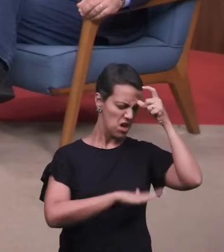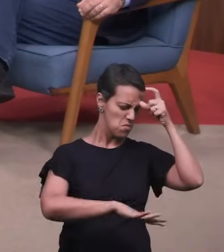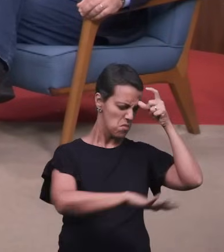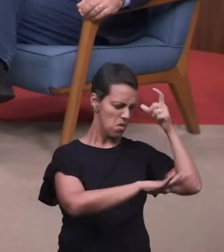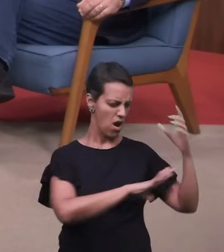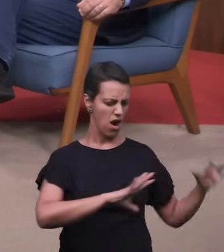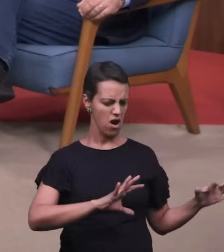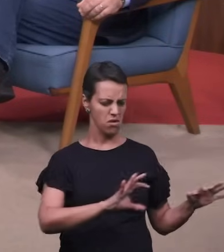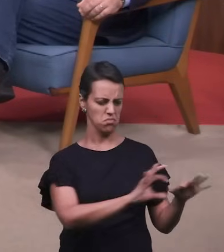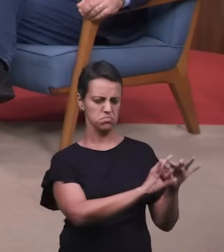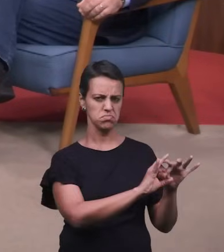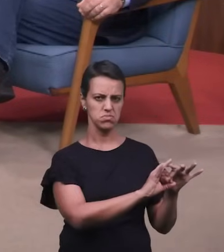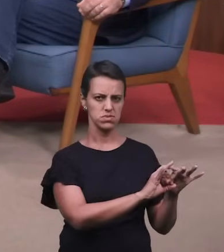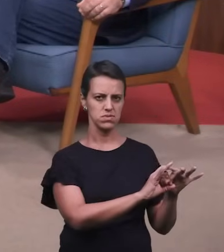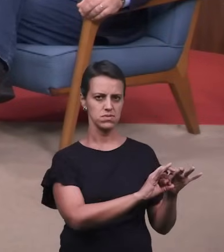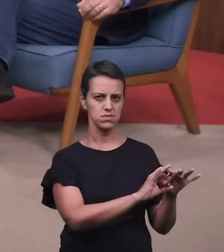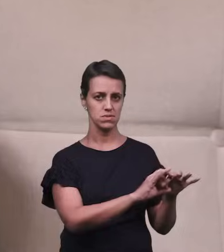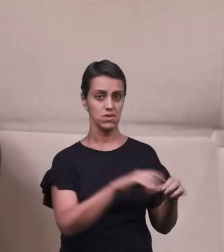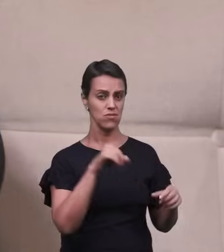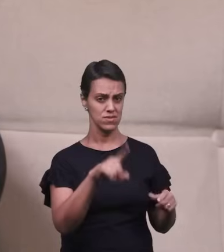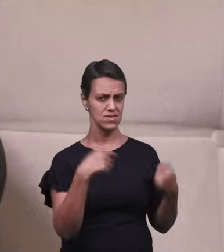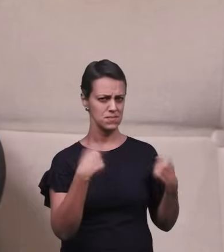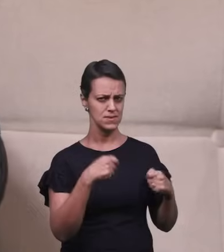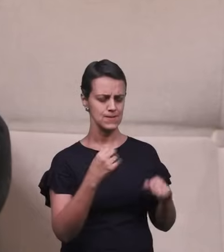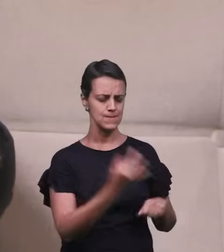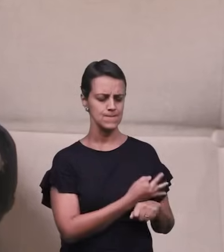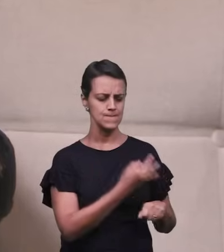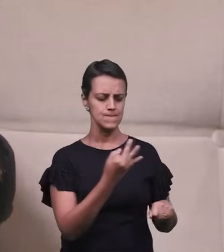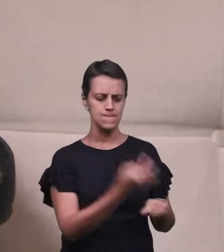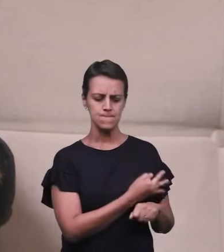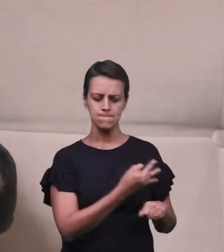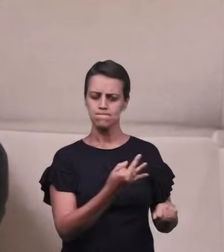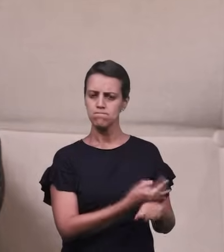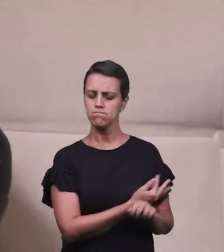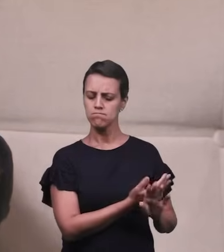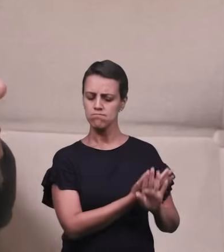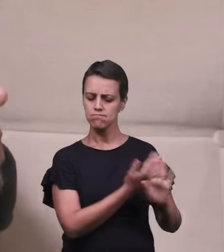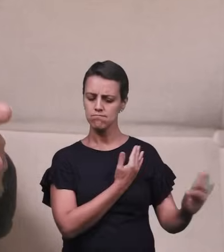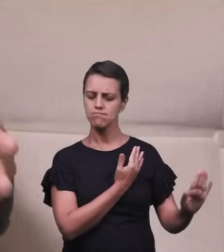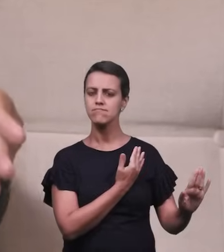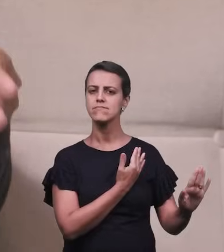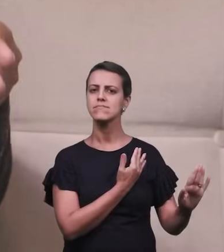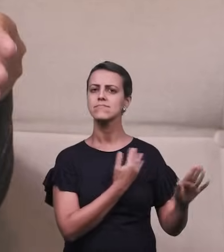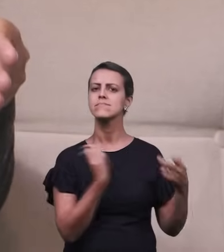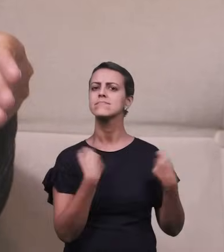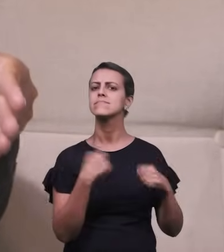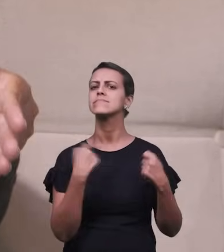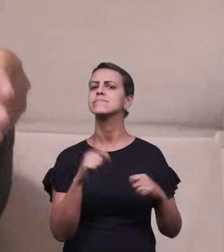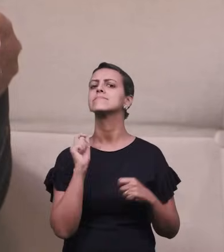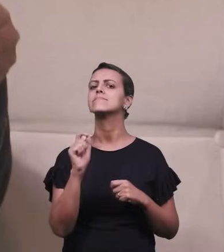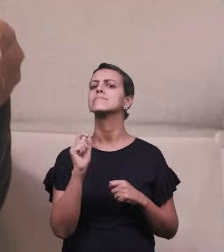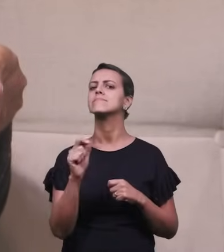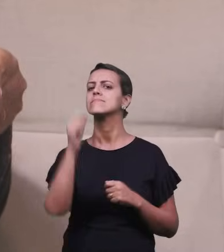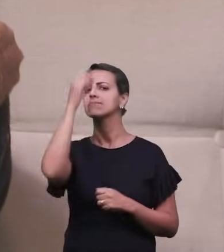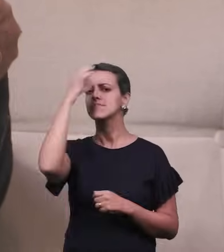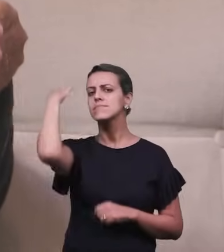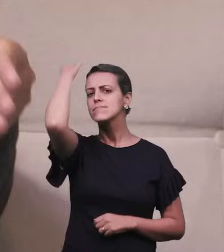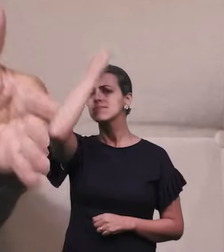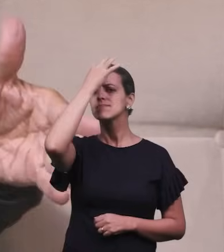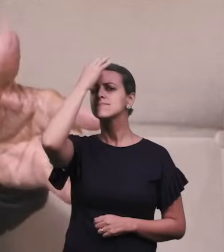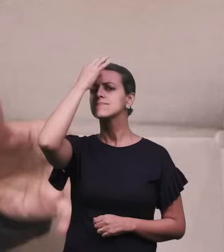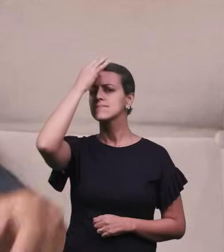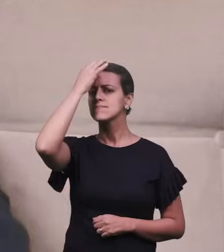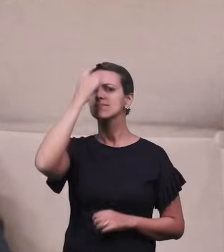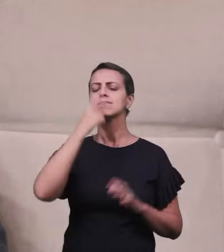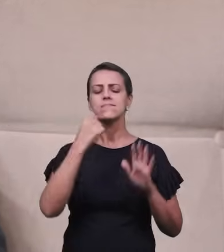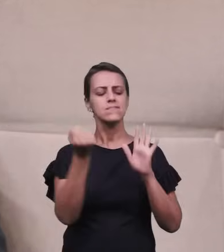adversário. Então, para você resistir essa oposição, esse consórcio, é só o poder do